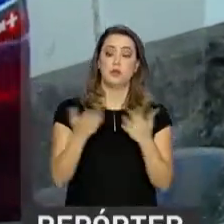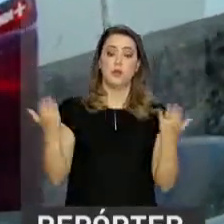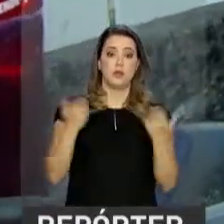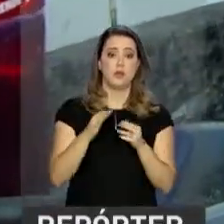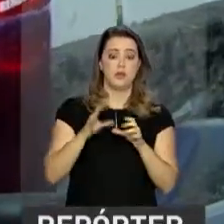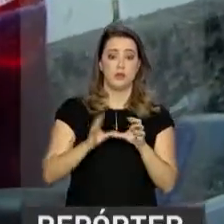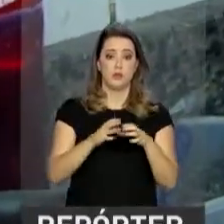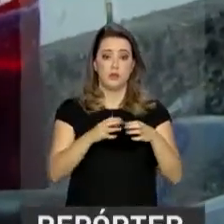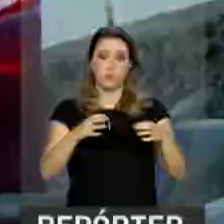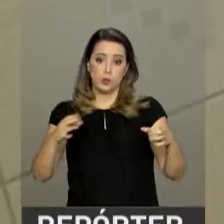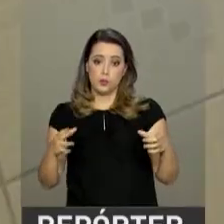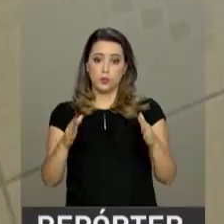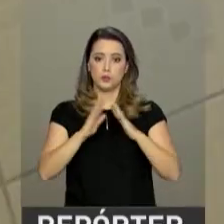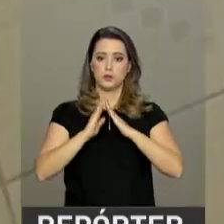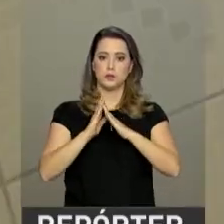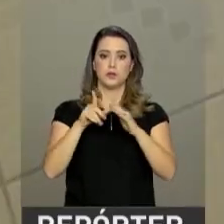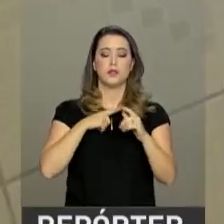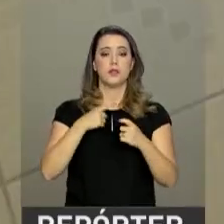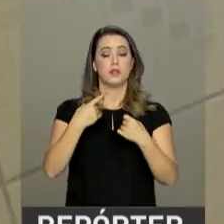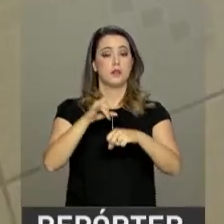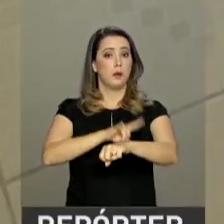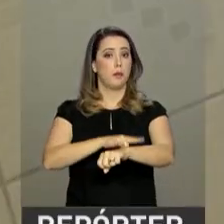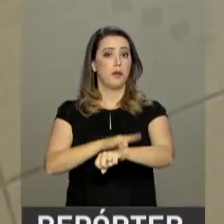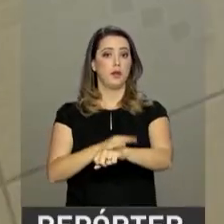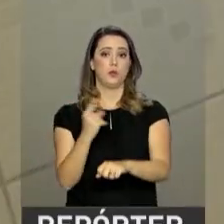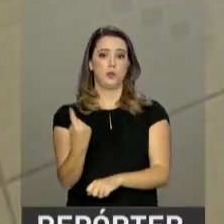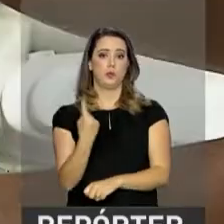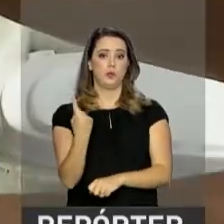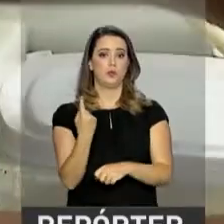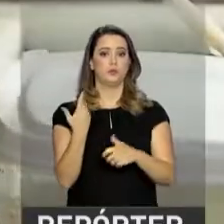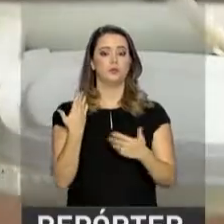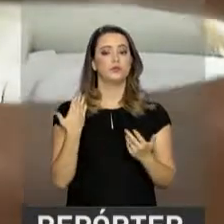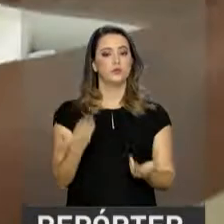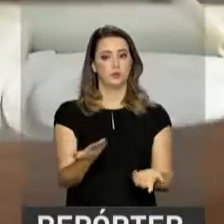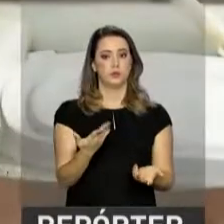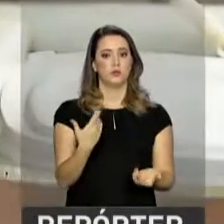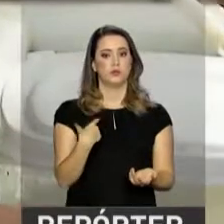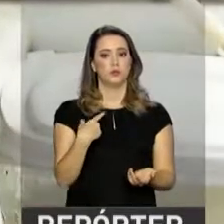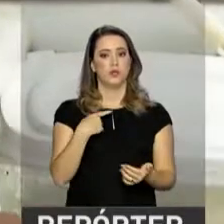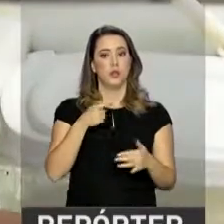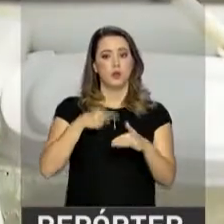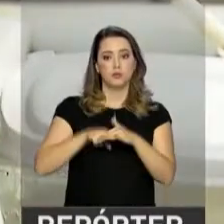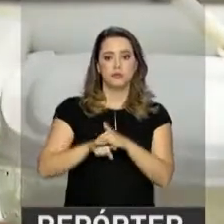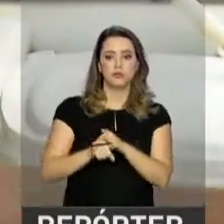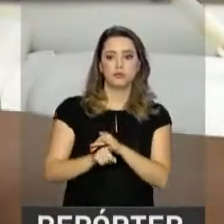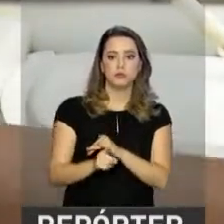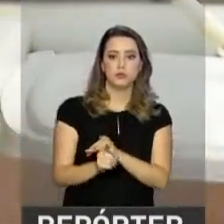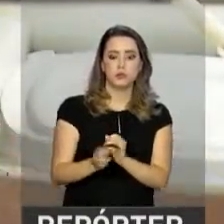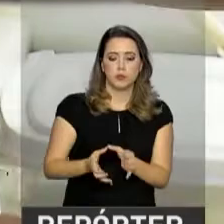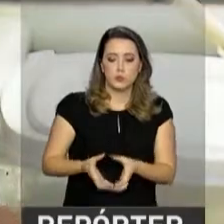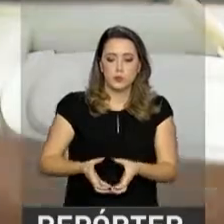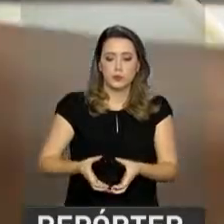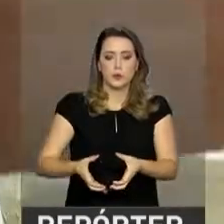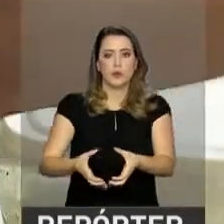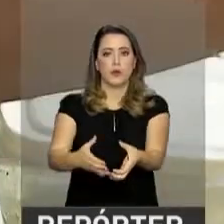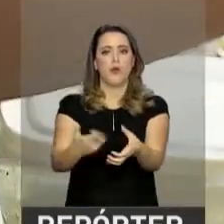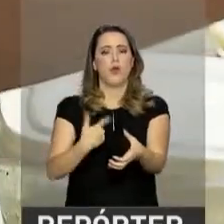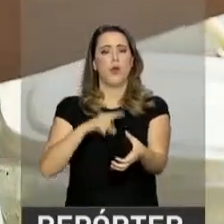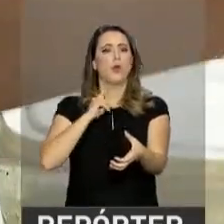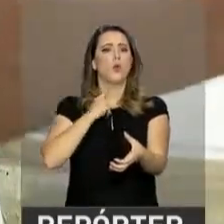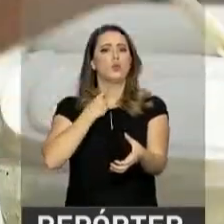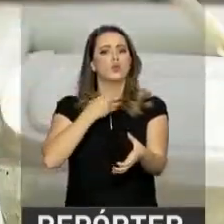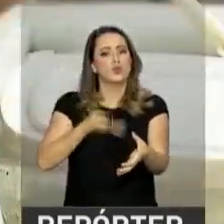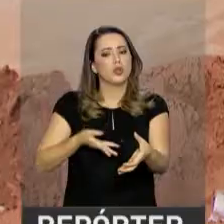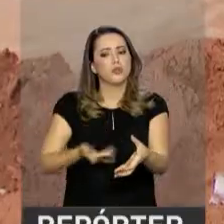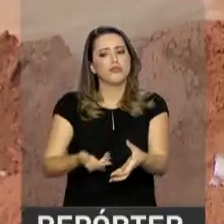ampla maioria das casas tem banheiro de uso exclusivo. O esgotamento por meio de rede geral ou fossa ligada à